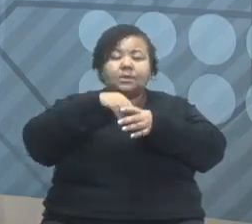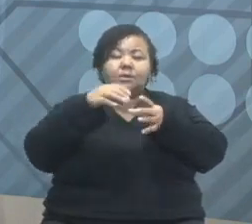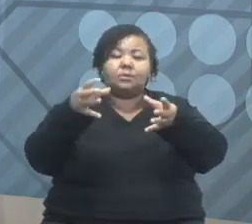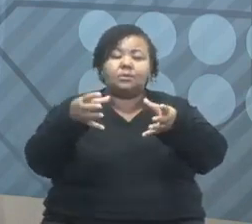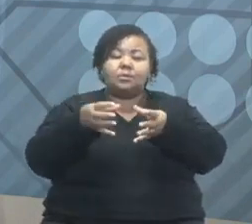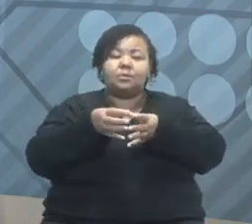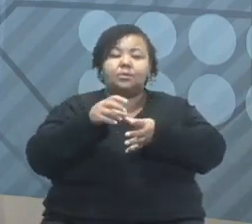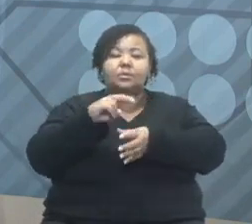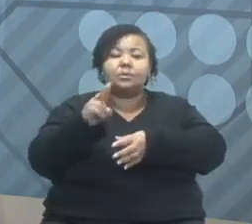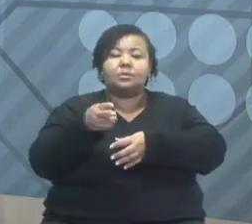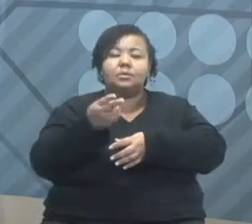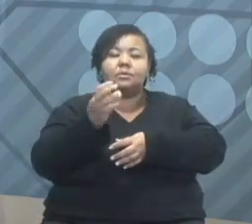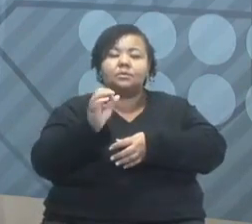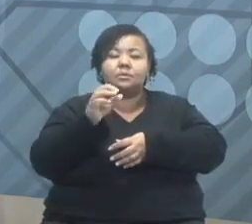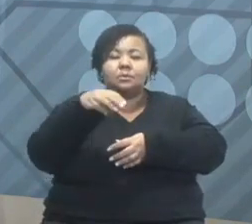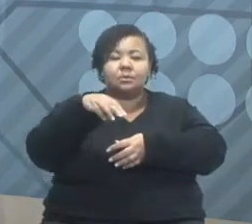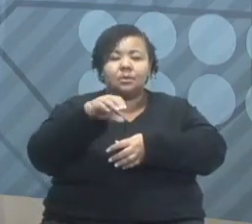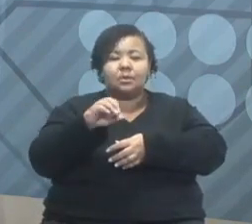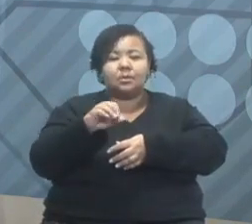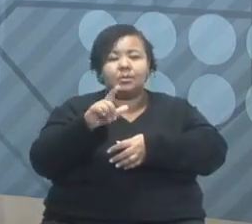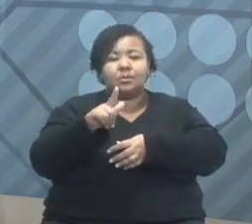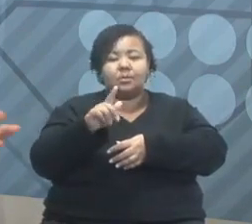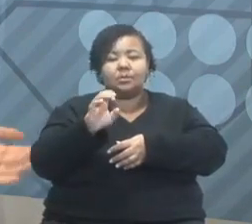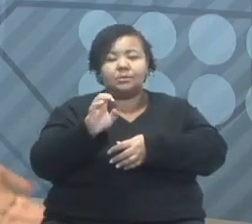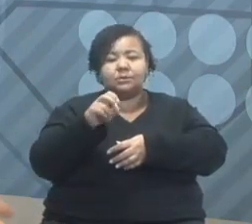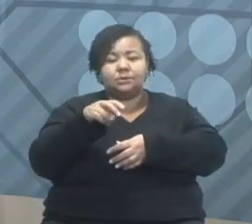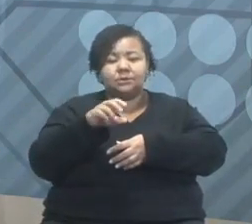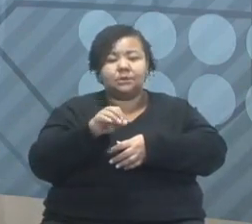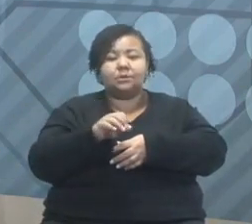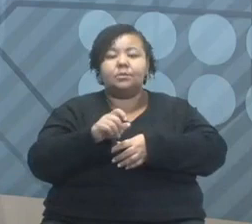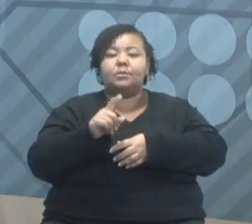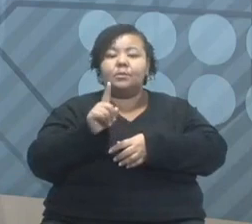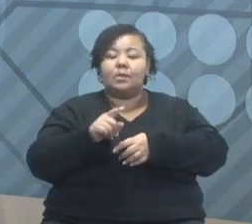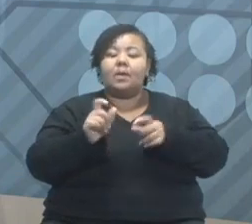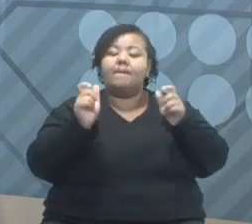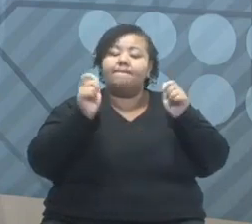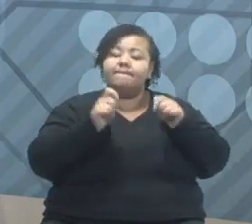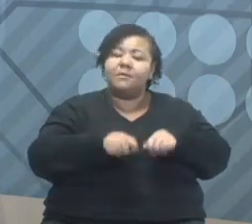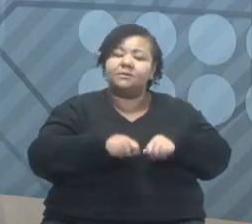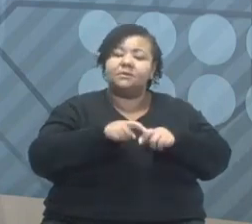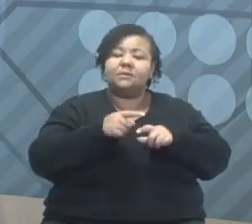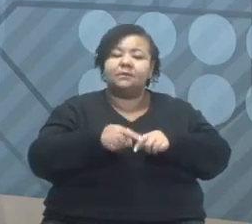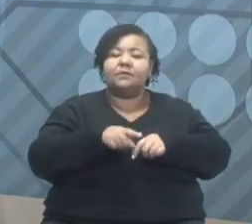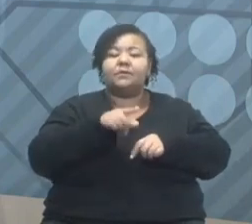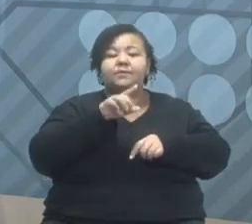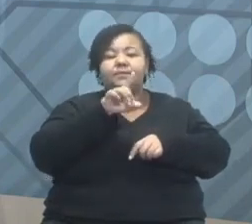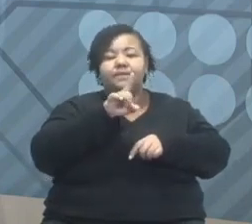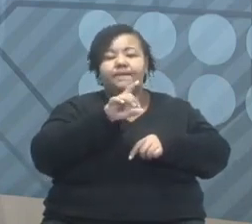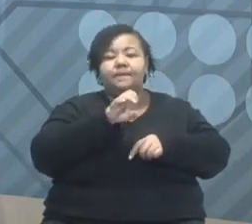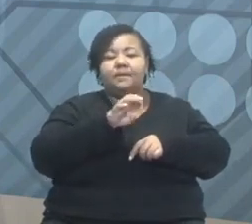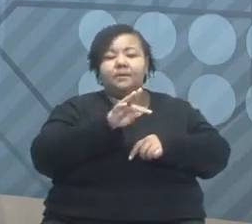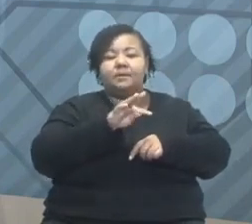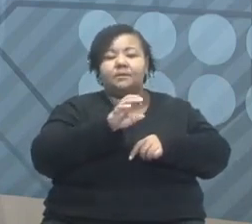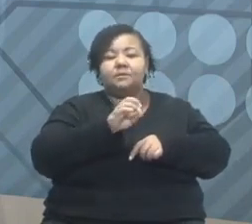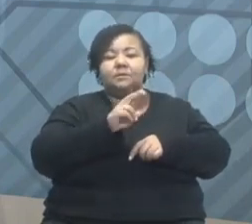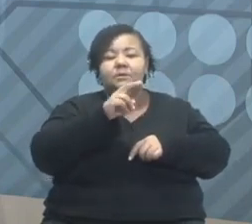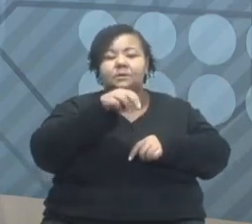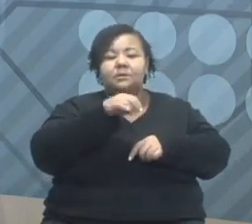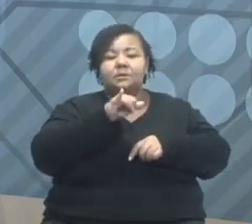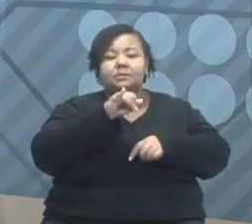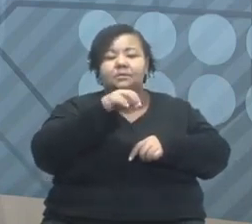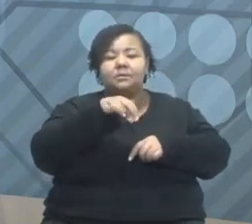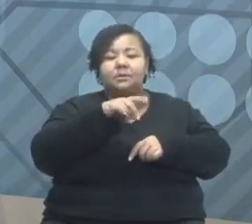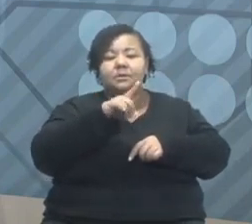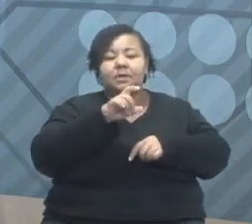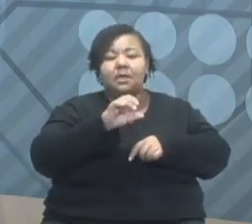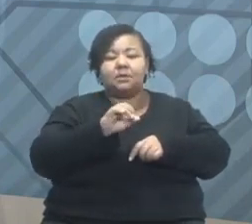ele pode ser classificado como possível e determinado e possível e indeterminado. Quando o determinante